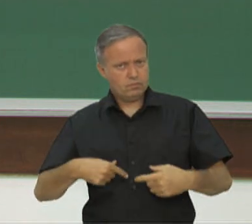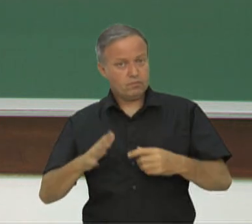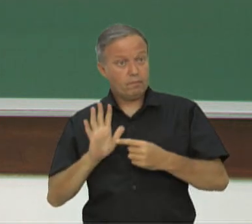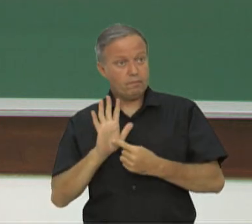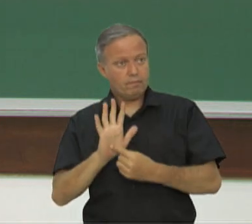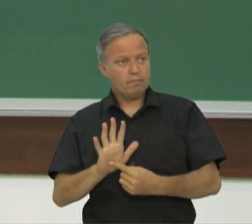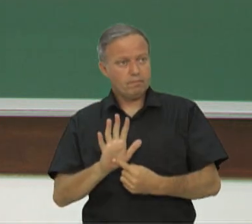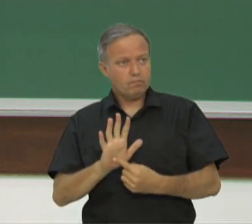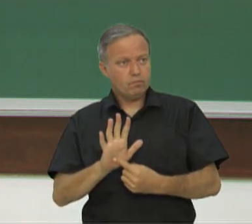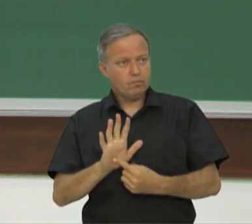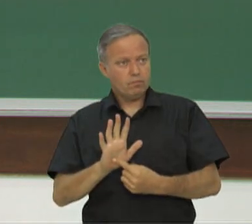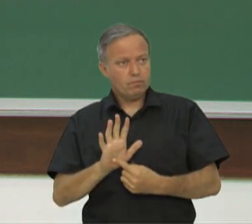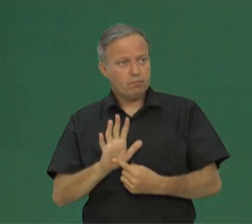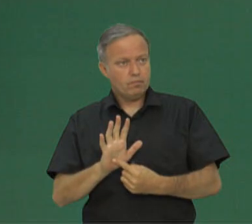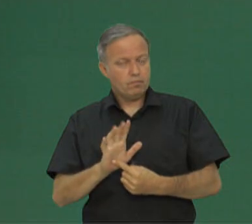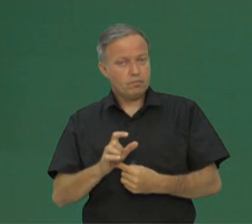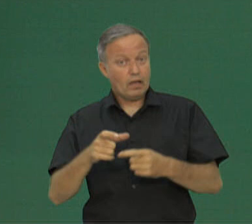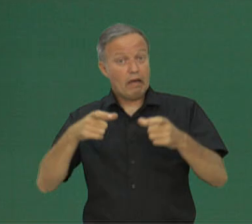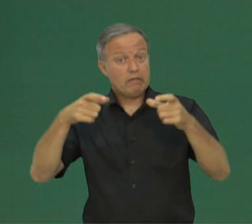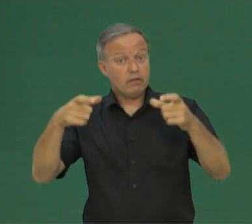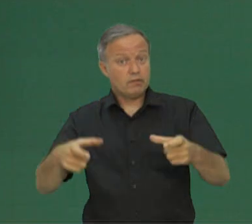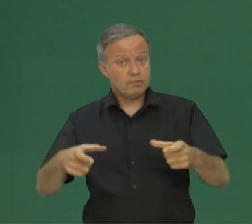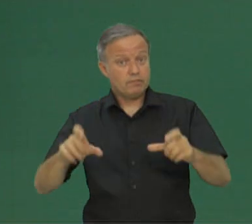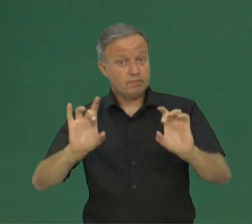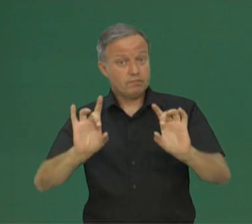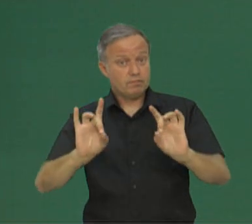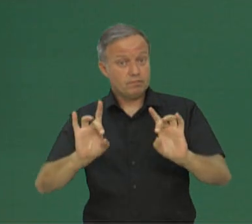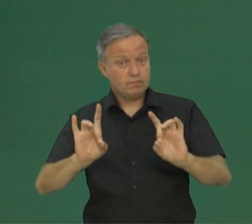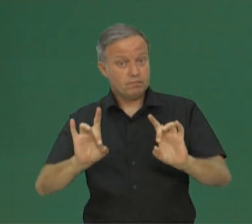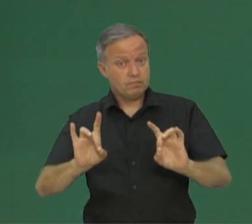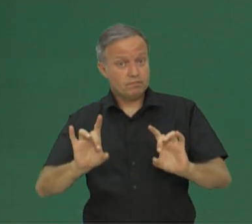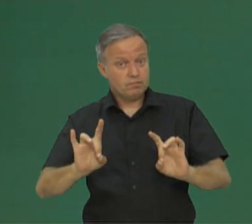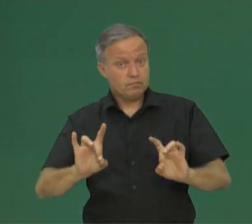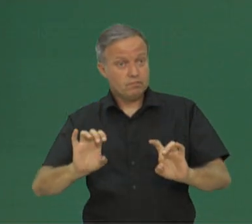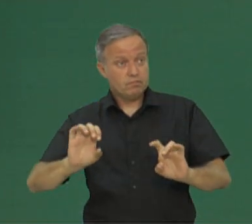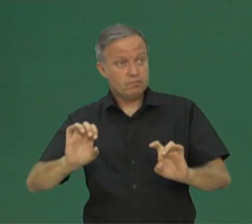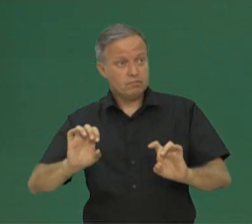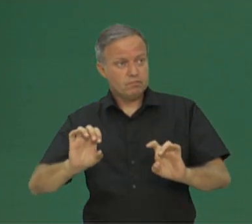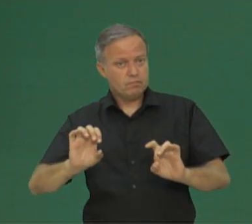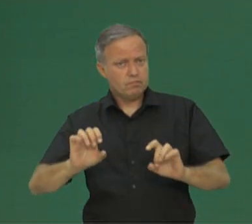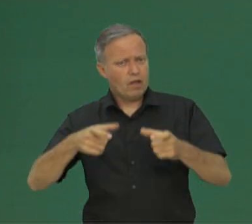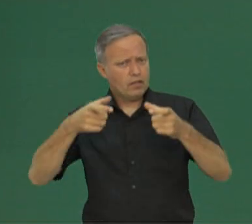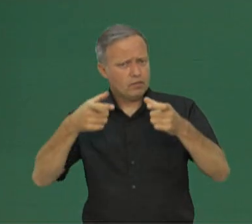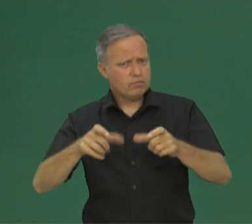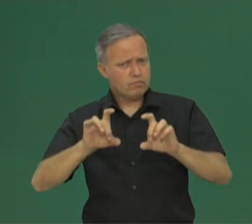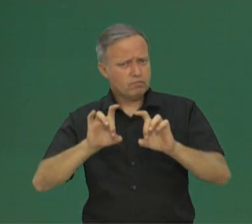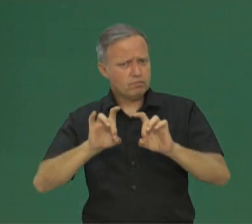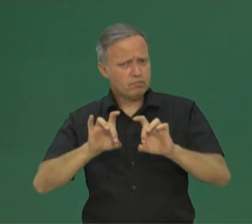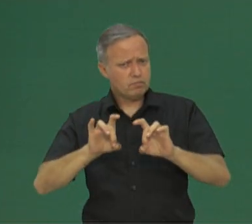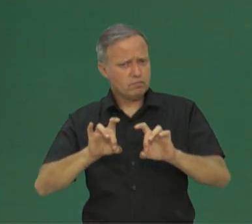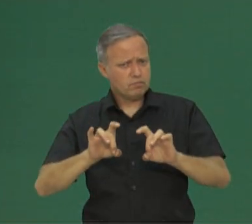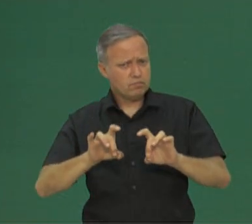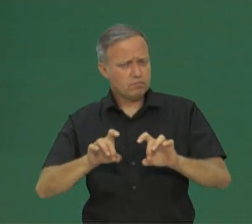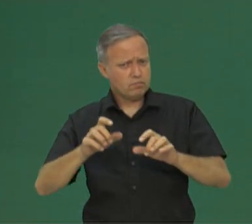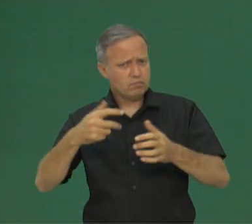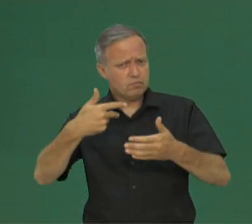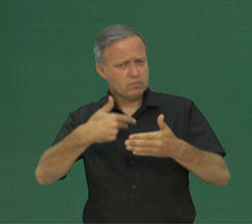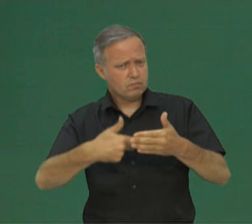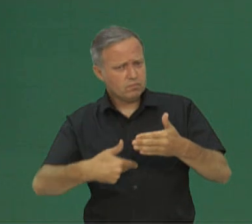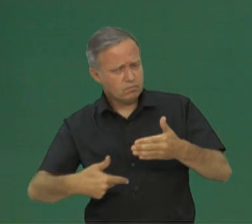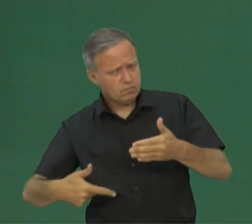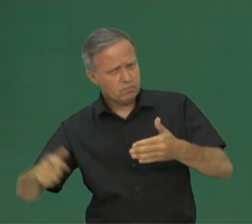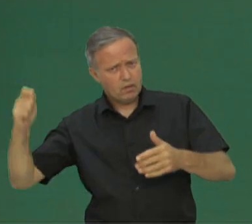apresentada tanto em ambientes específicos para arte. Como assim, professor, ambientes específicos para arte? Dentro